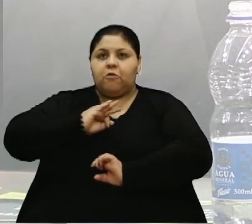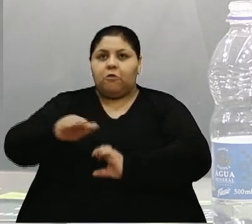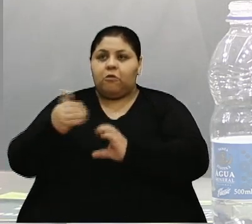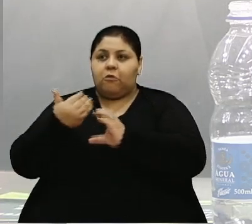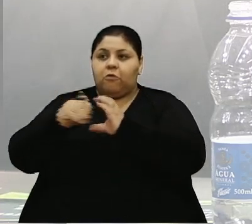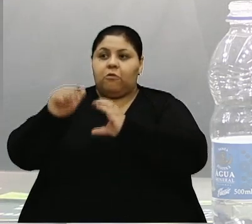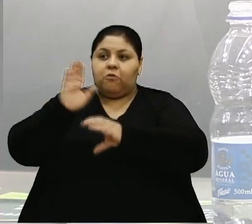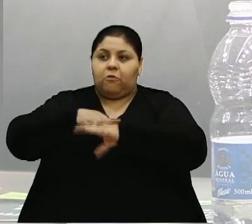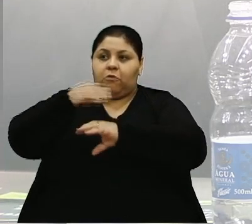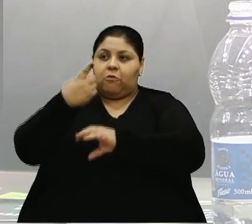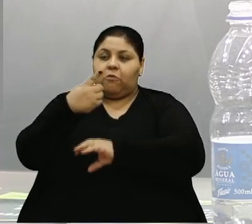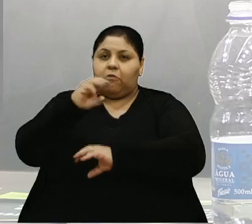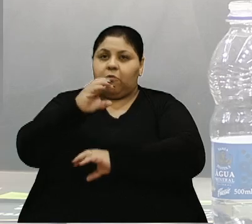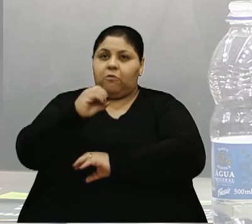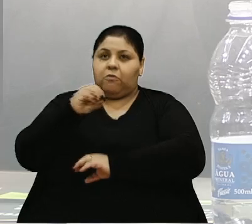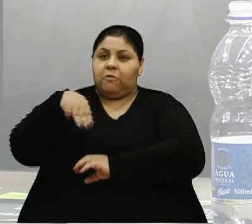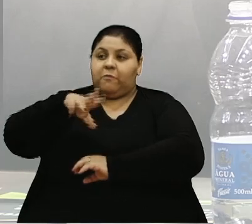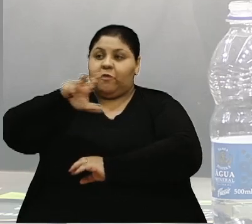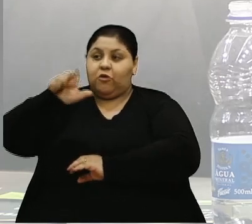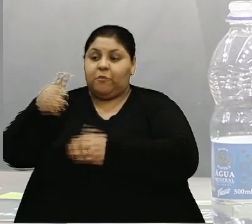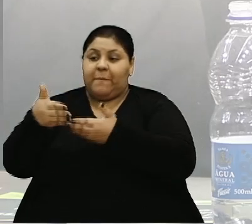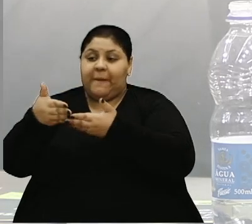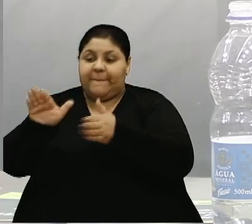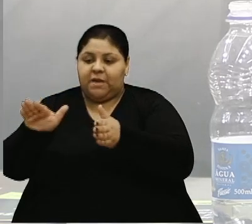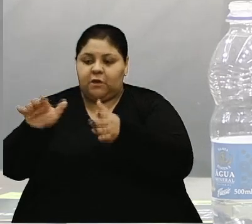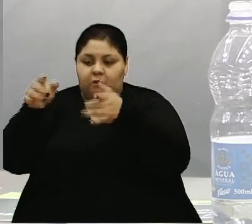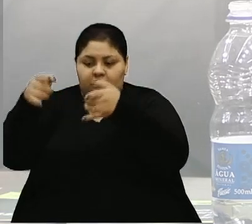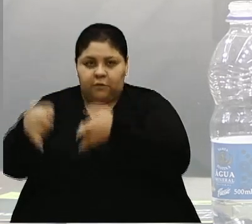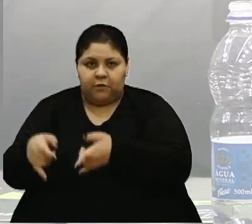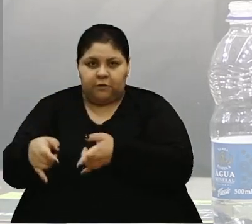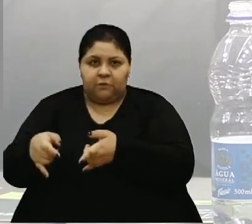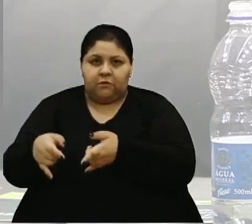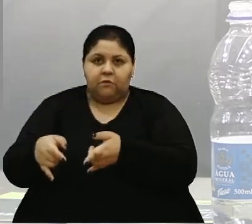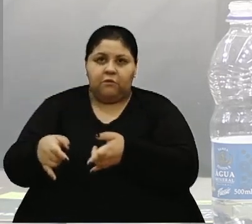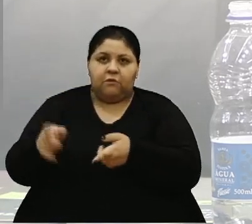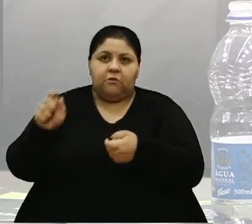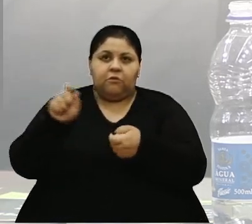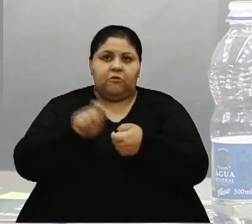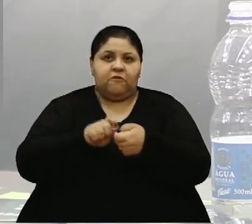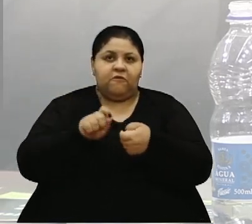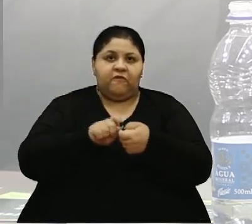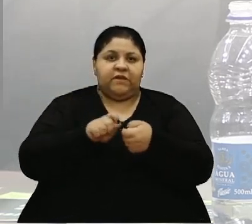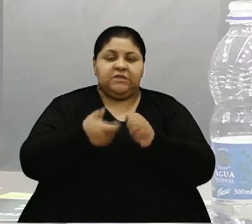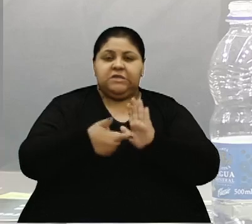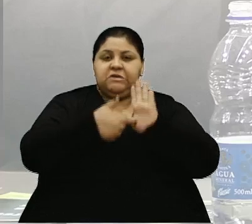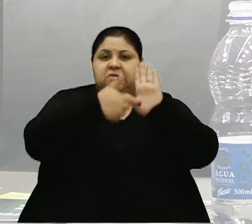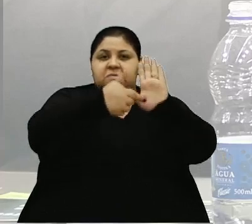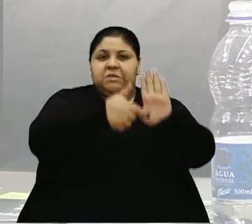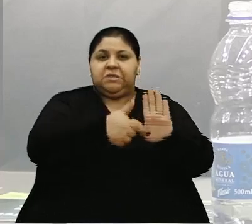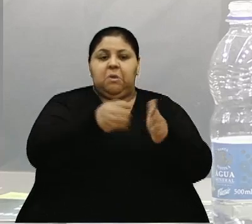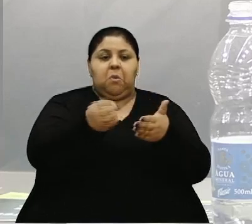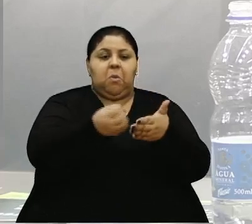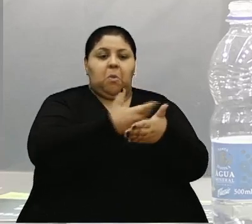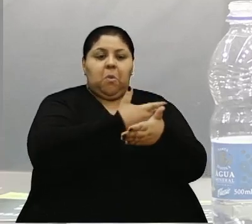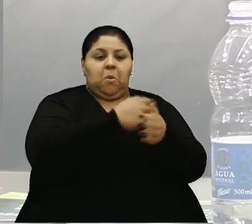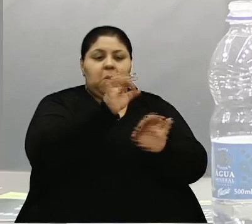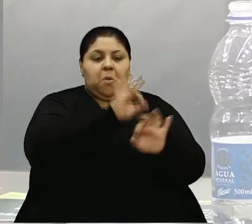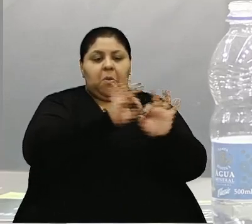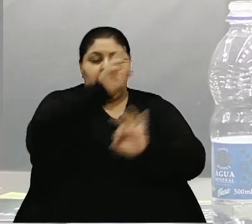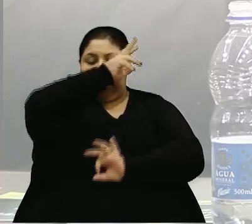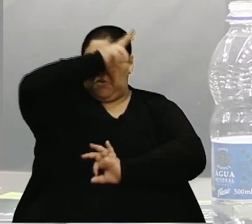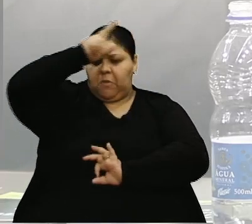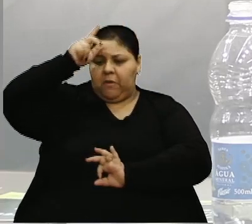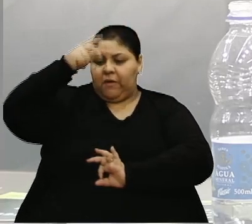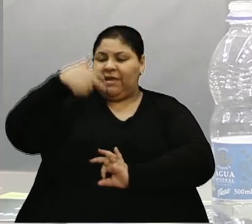de 10 milhões para abrir os leitos, e aí não, fazem nota de repúdio endossada pela prefeitura, que